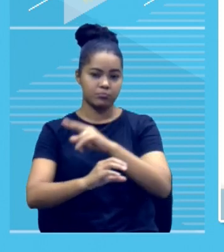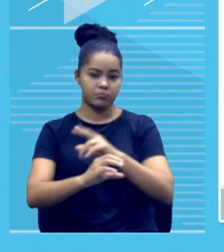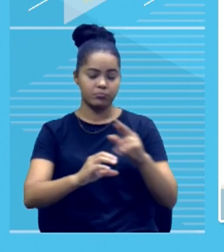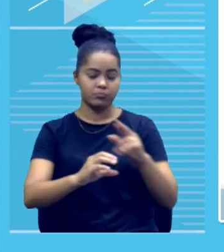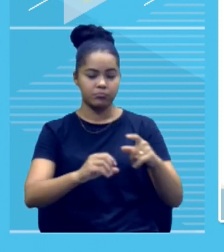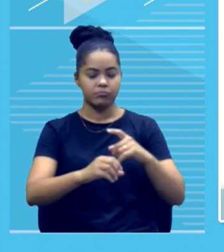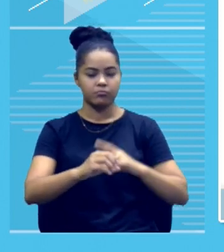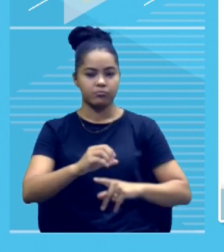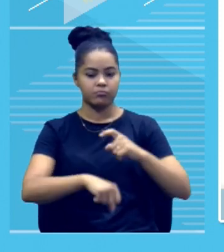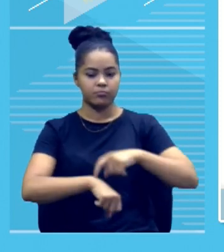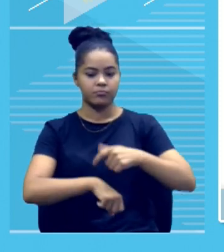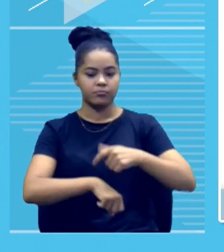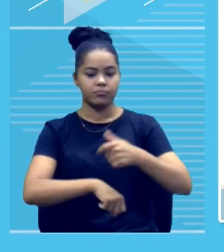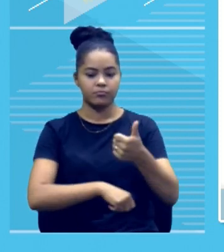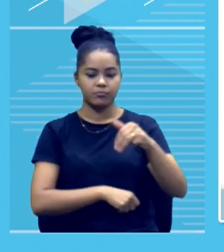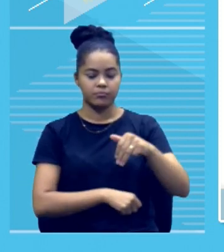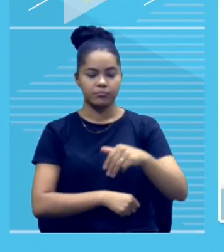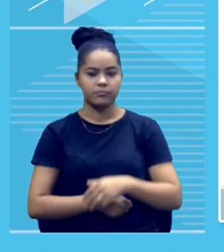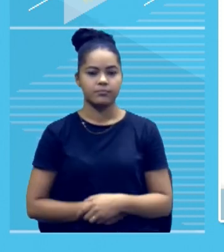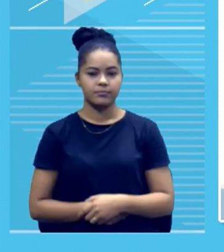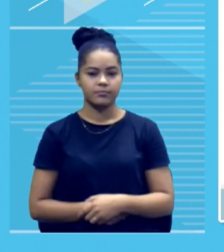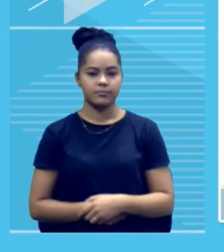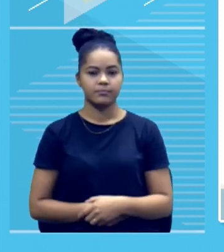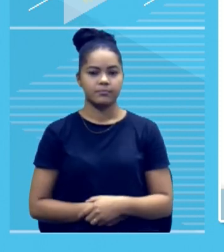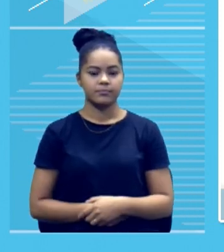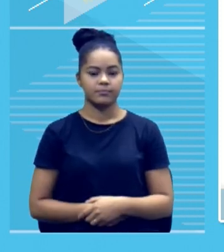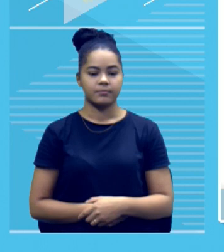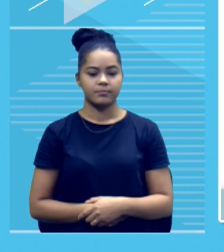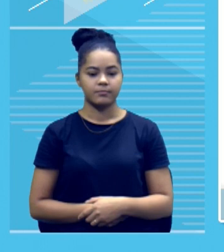Vamos colocar um minutinho aí.